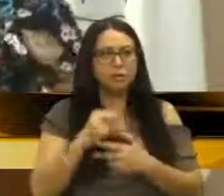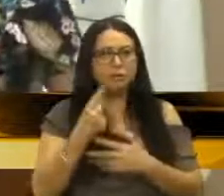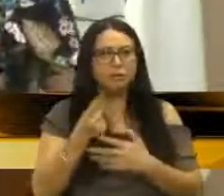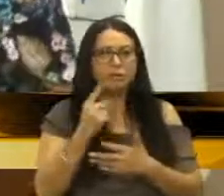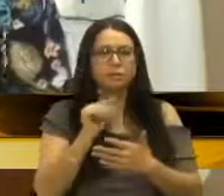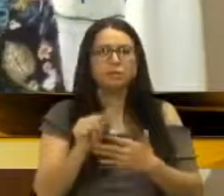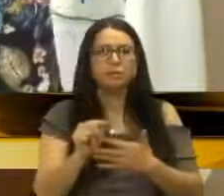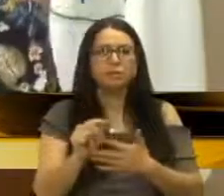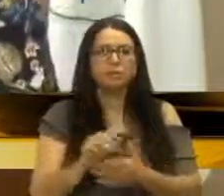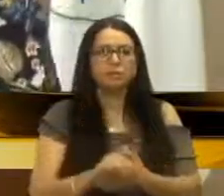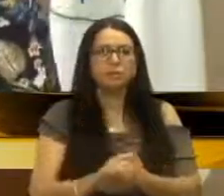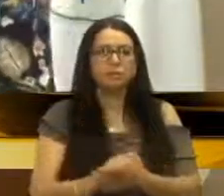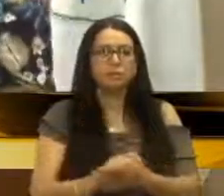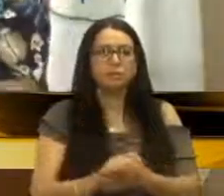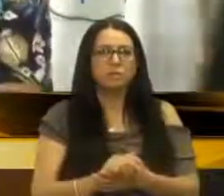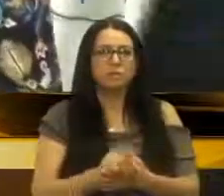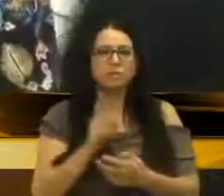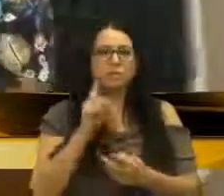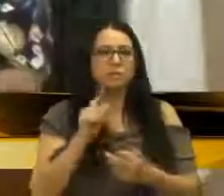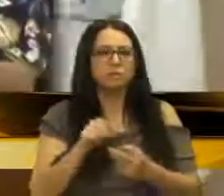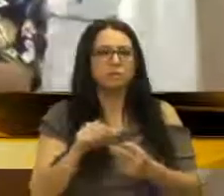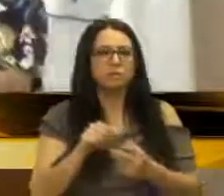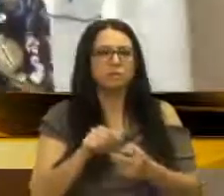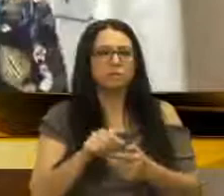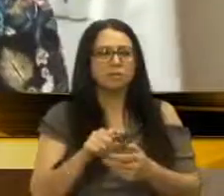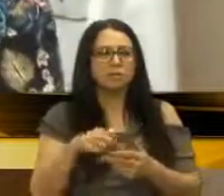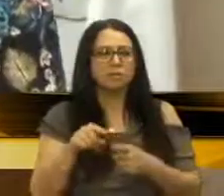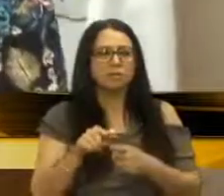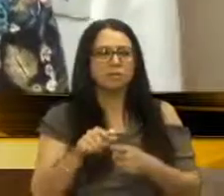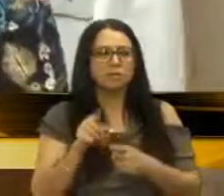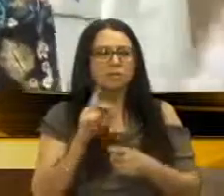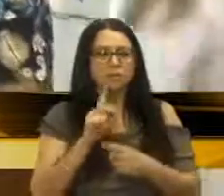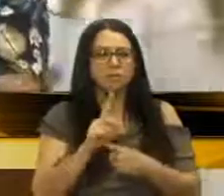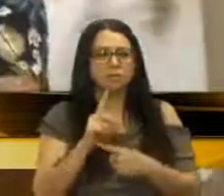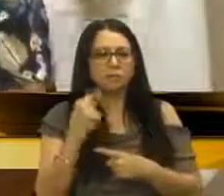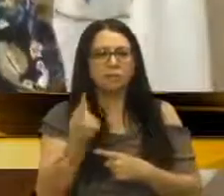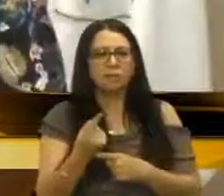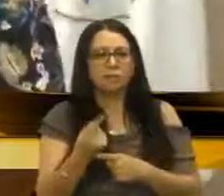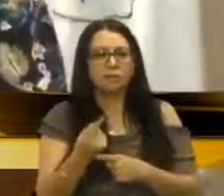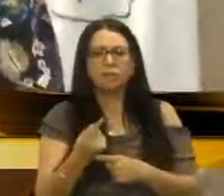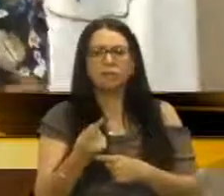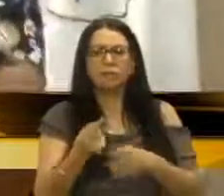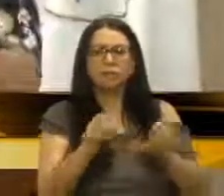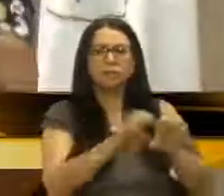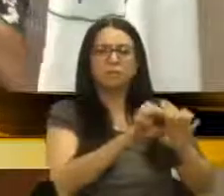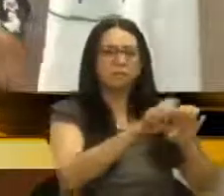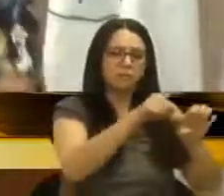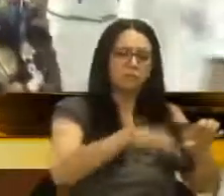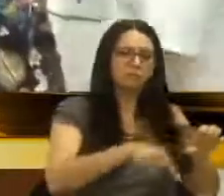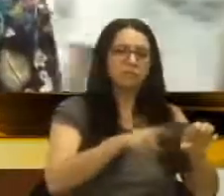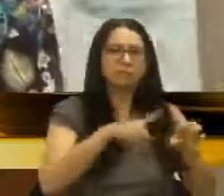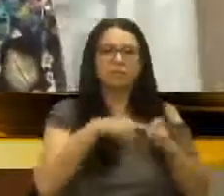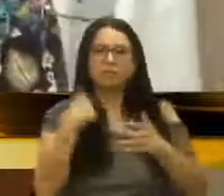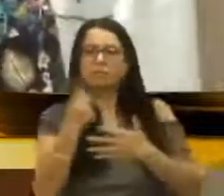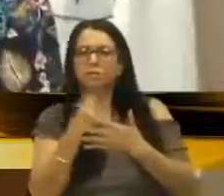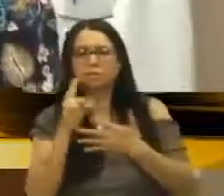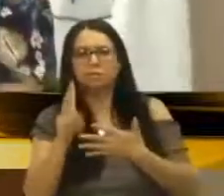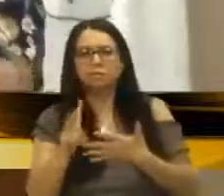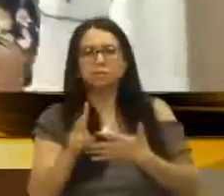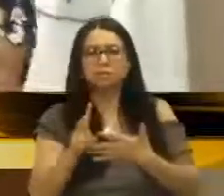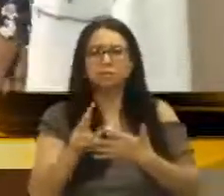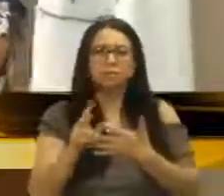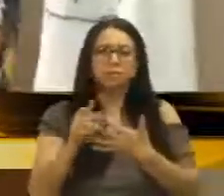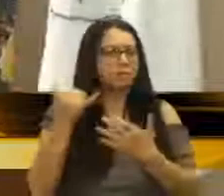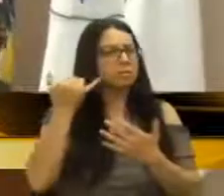ter seja telefonia seja maquinário seja estrutura lá que ele tenha sua surdo para fazer ligação